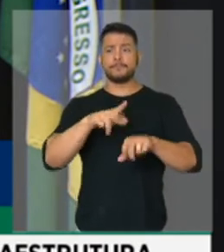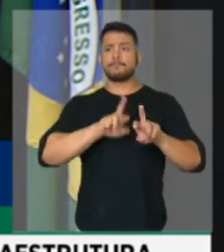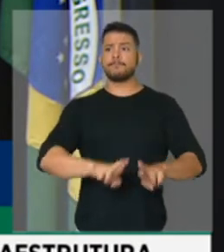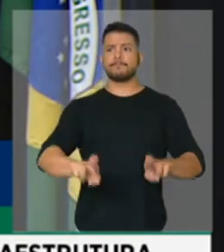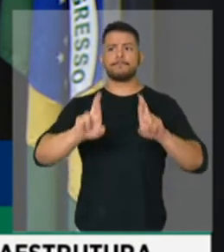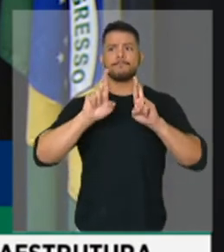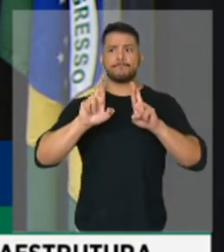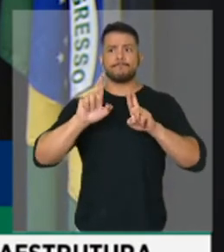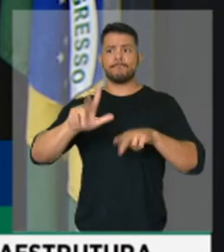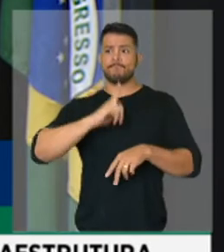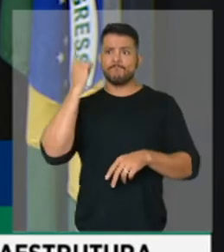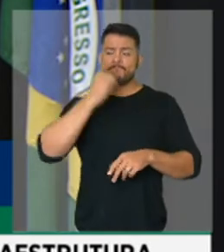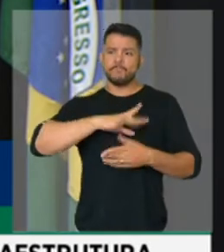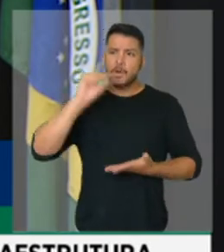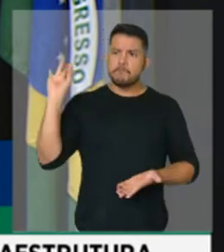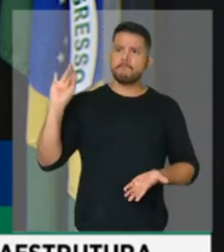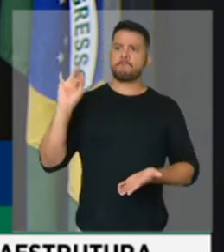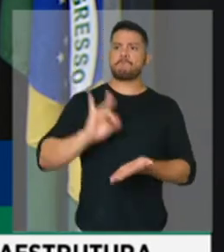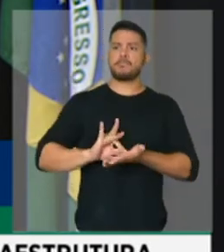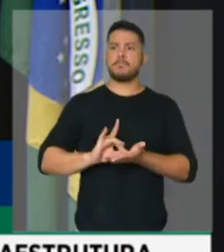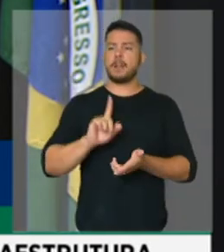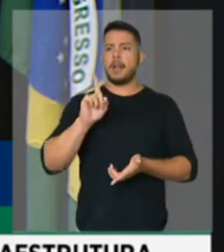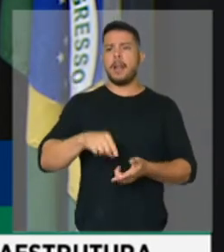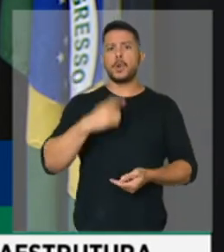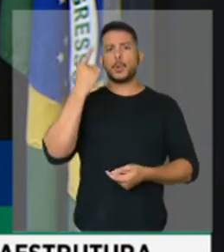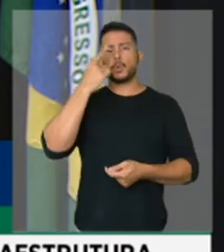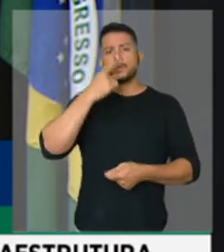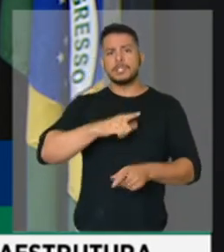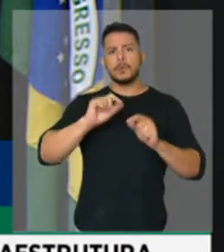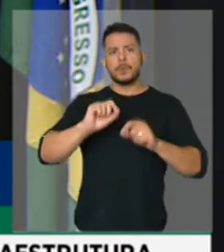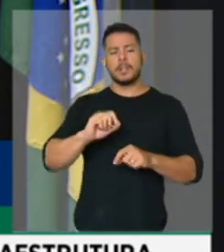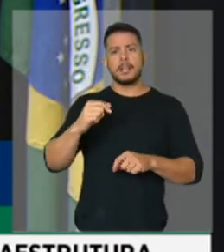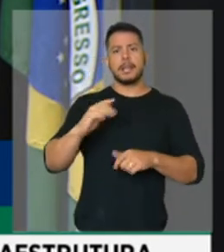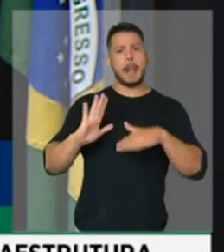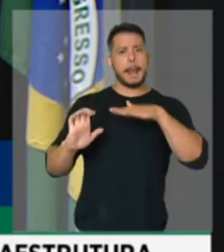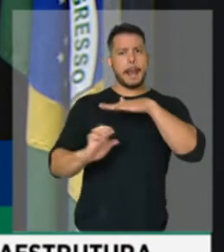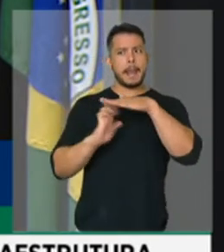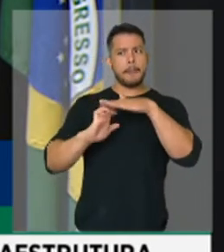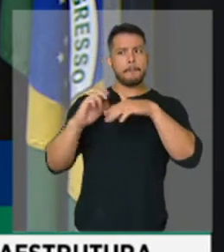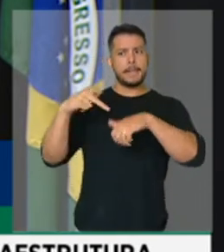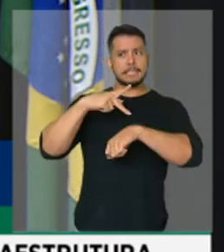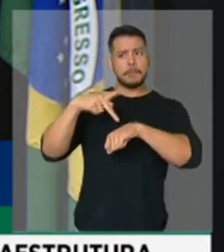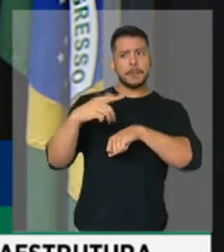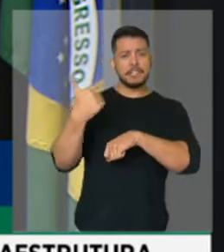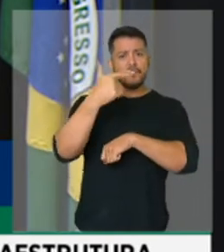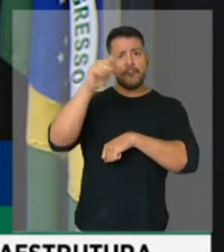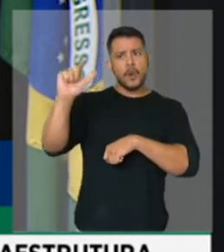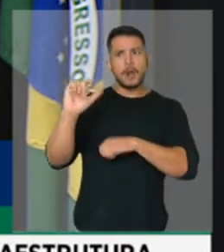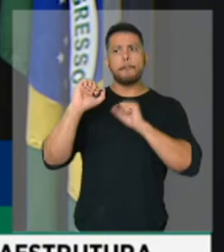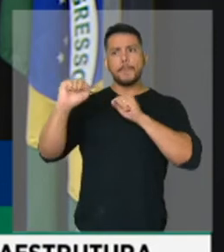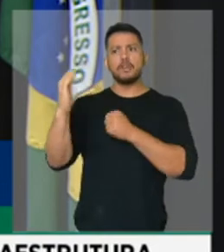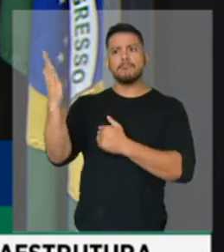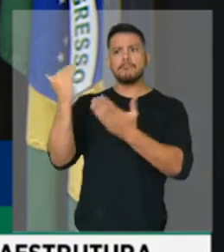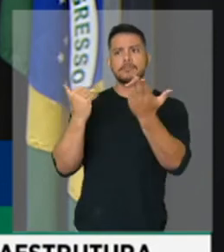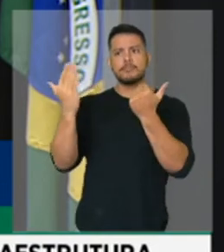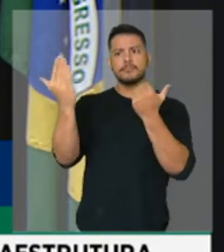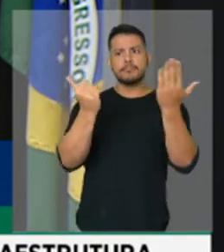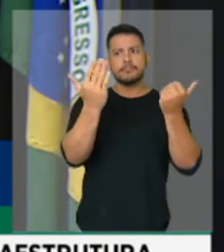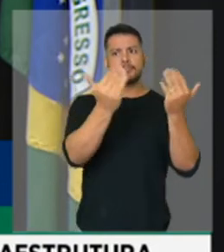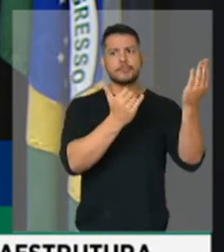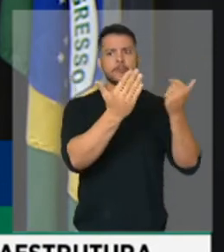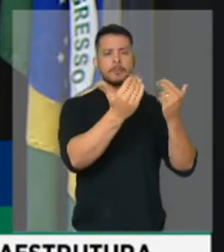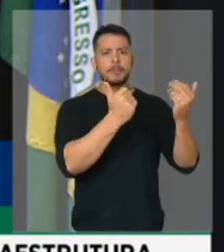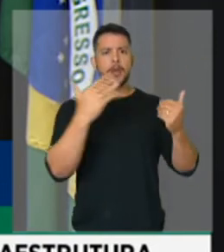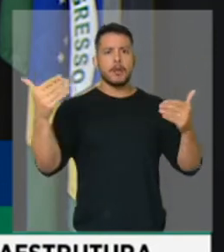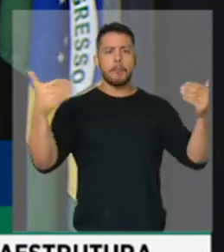possa chegar a um patamar de atrair investimentos efetivos, especialmente nesse momento em que o Brasil precisa